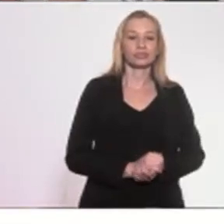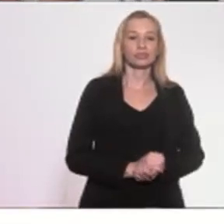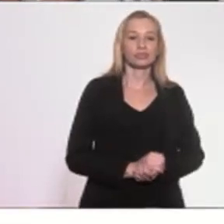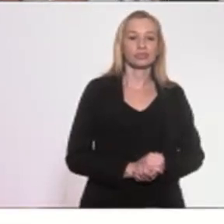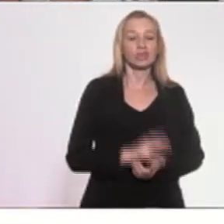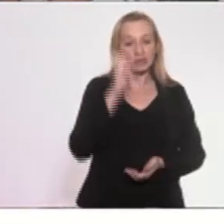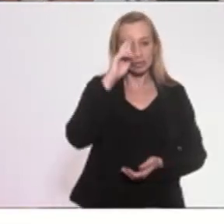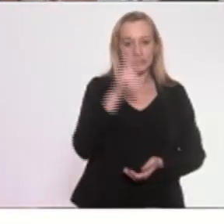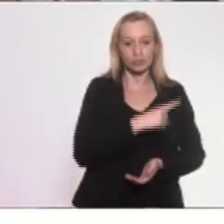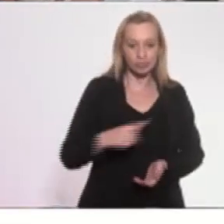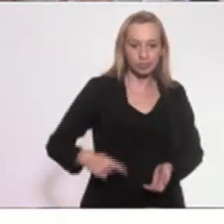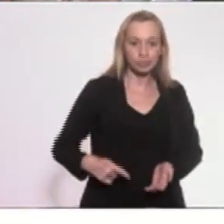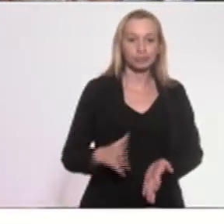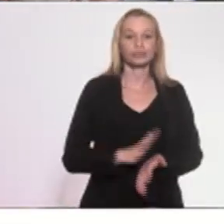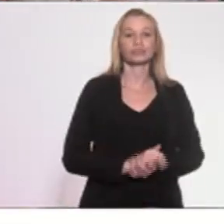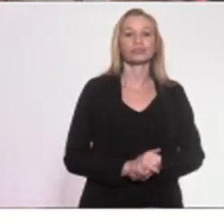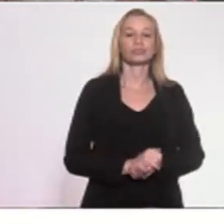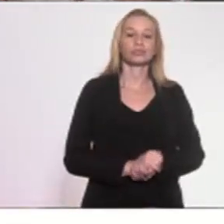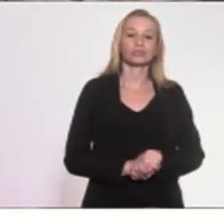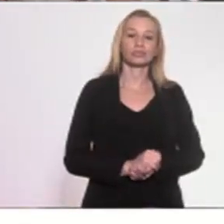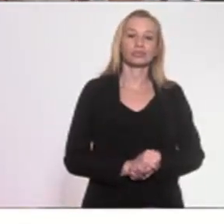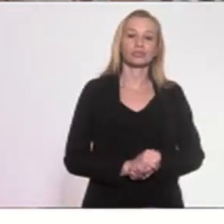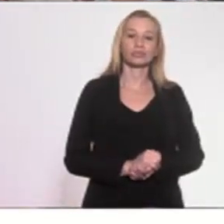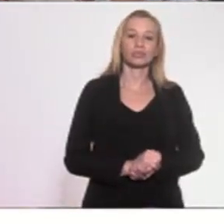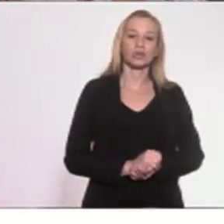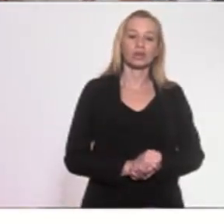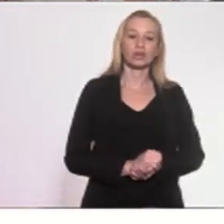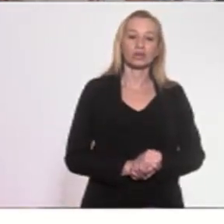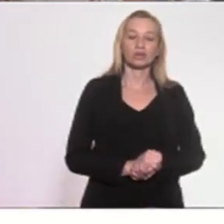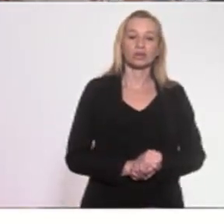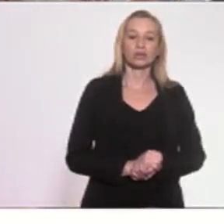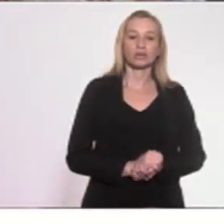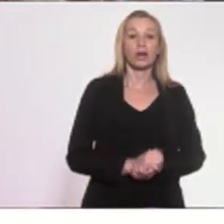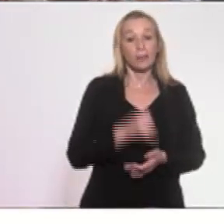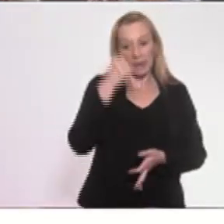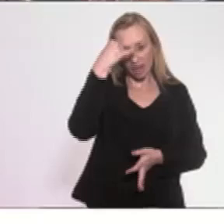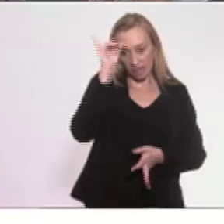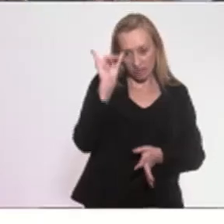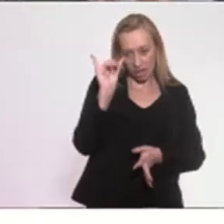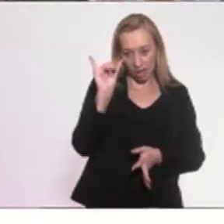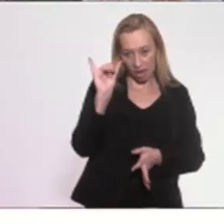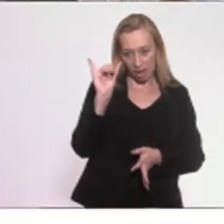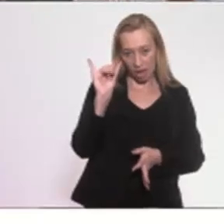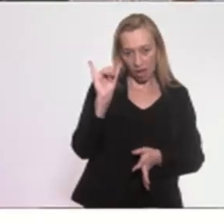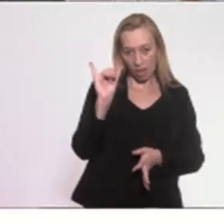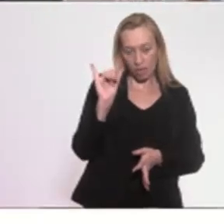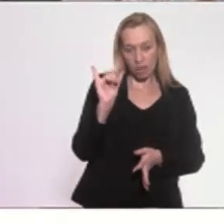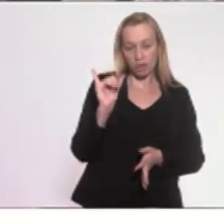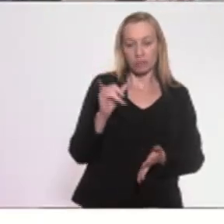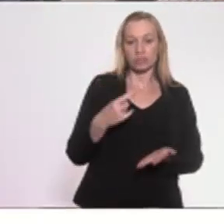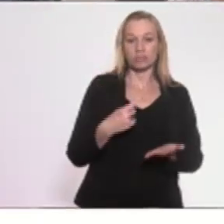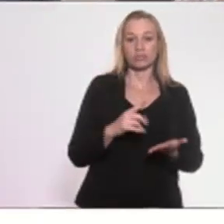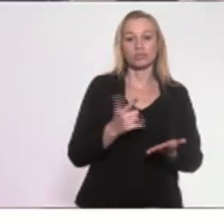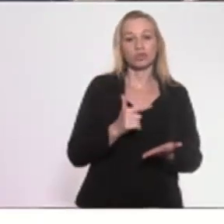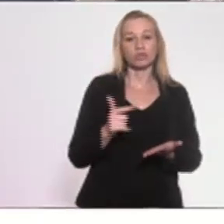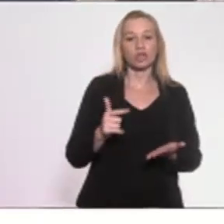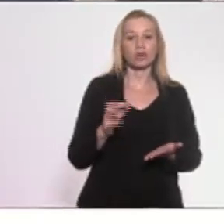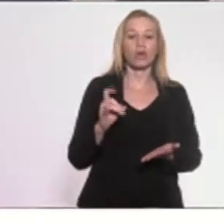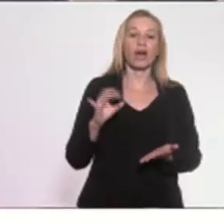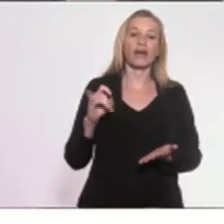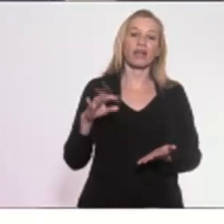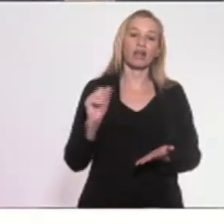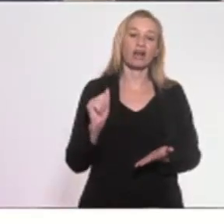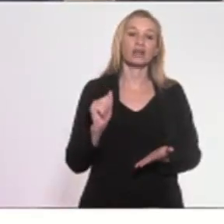presidente. Peraí. Eu não vou... Senhor presidente, para evitar, não há acordo ainda. Então, eu quero dizer o